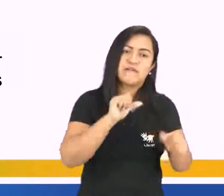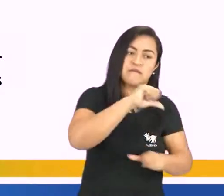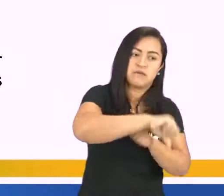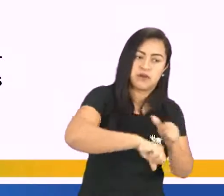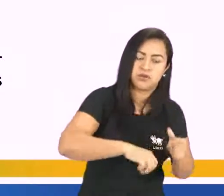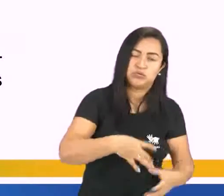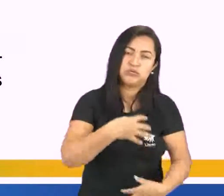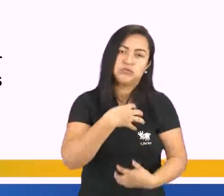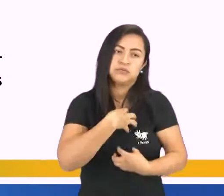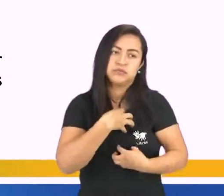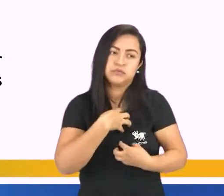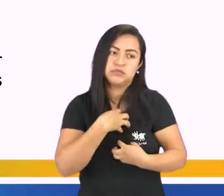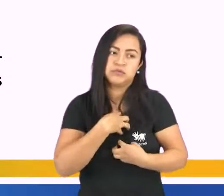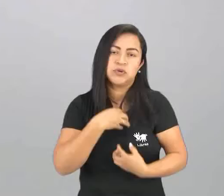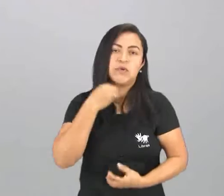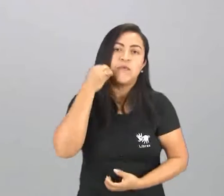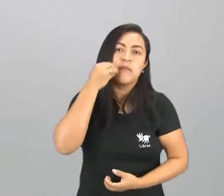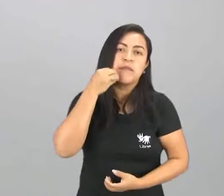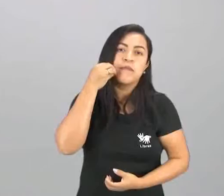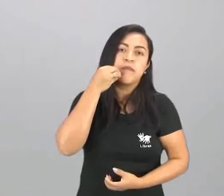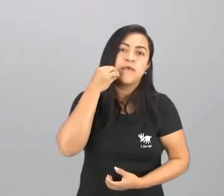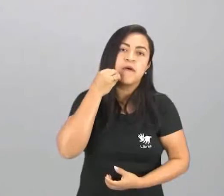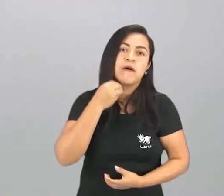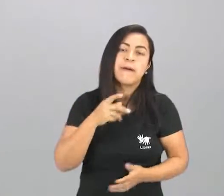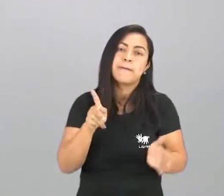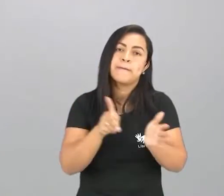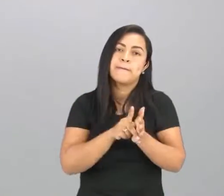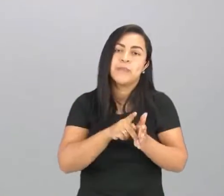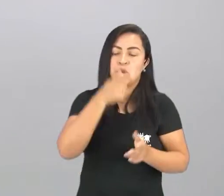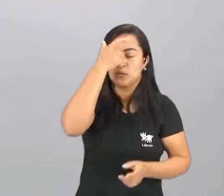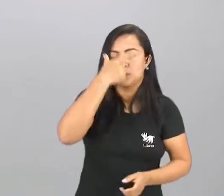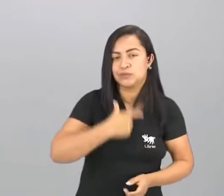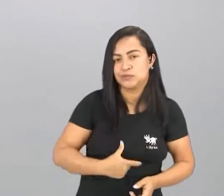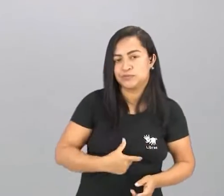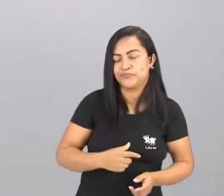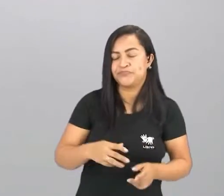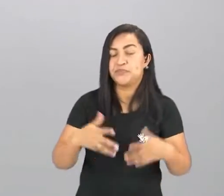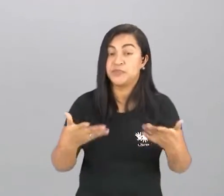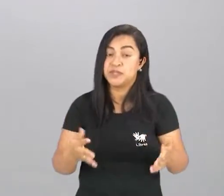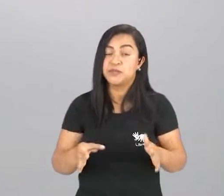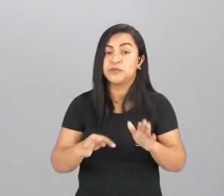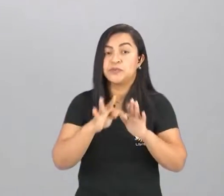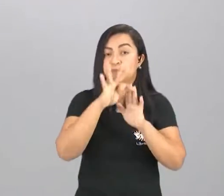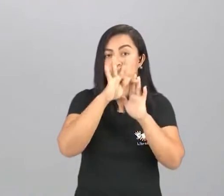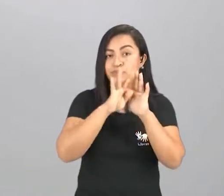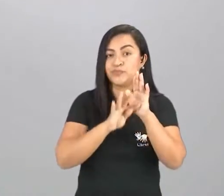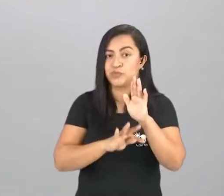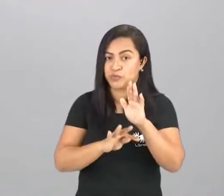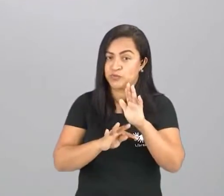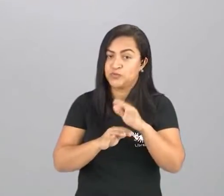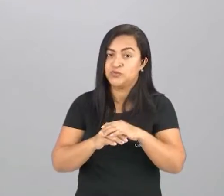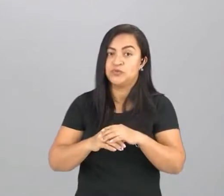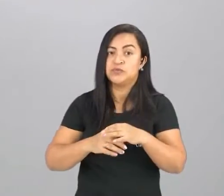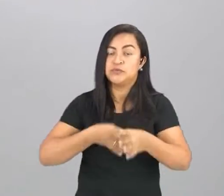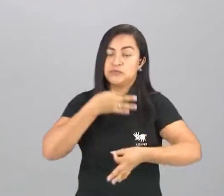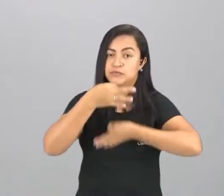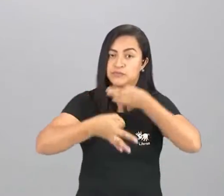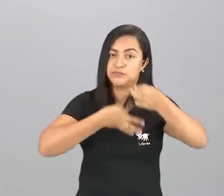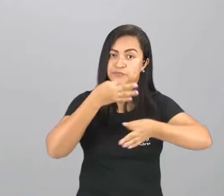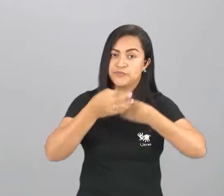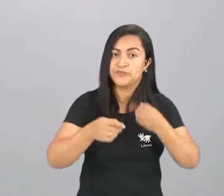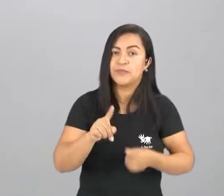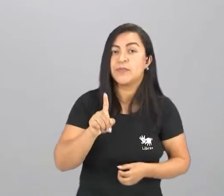de experiências personais. Bom, os textos argumentativos, como dito, têm a ideia de